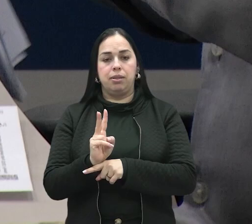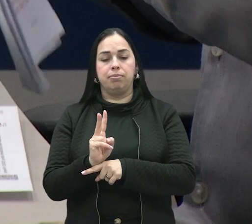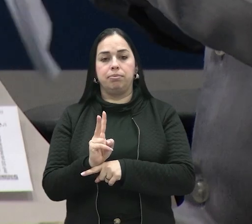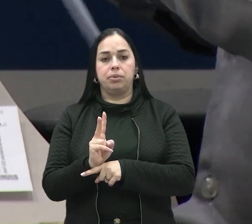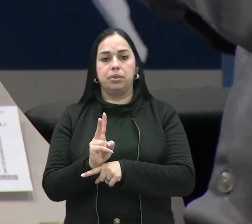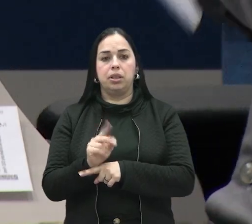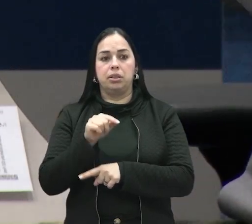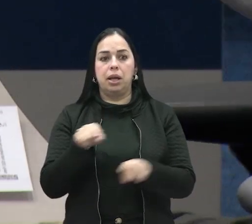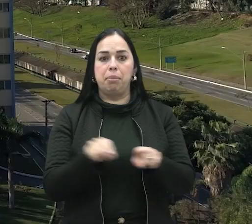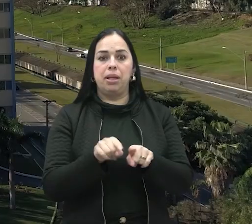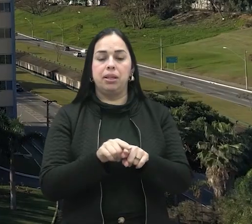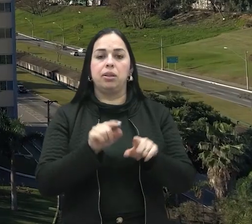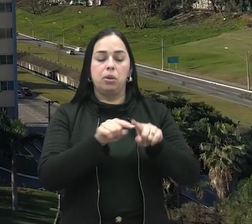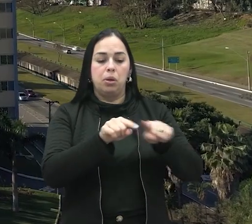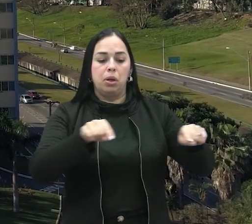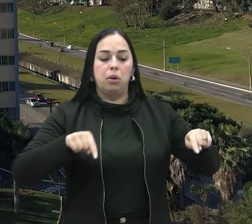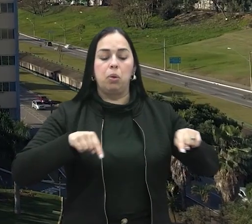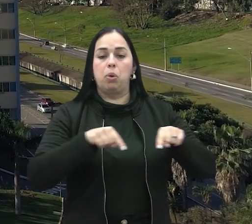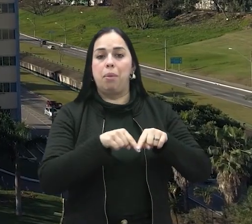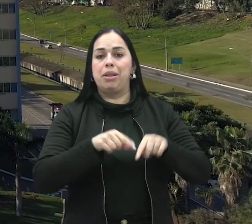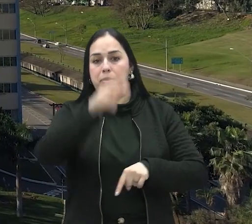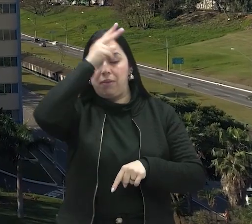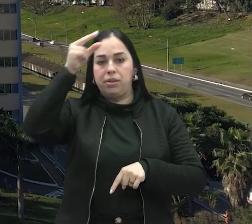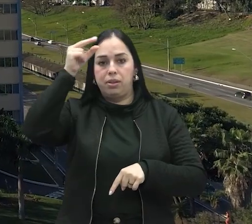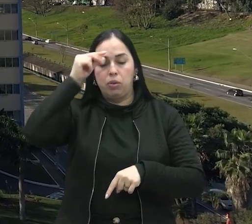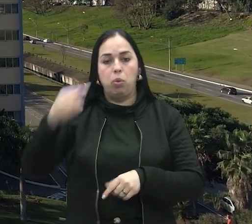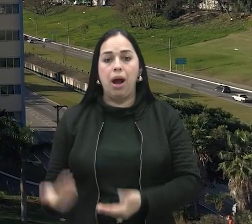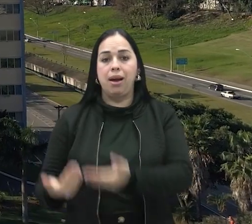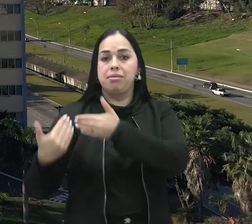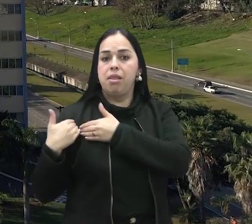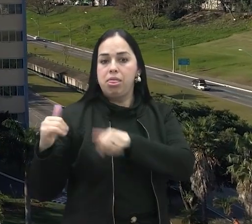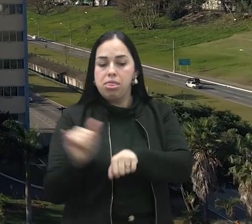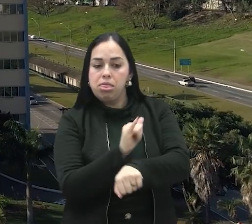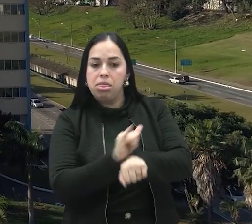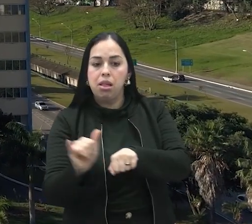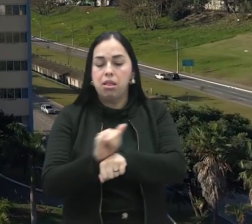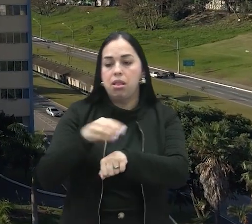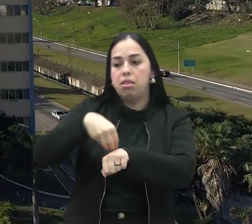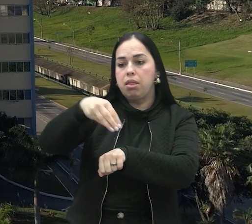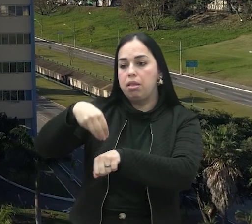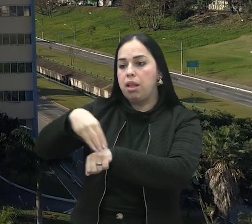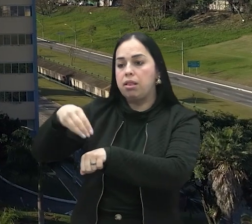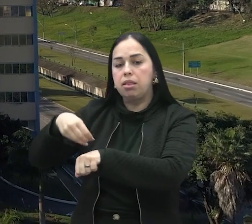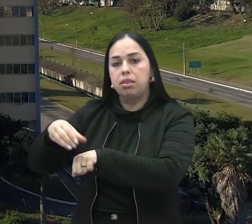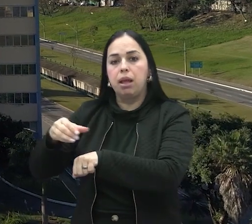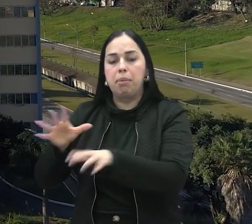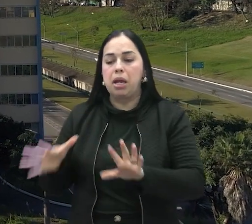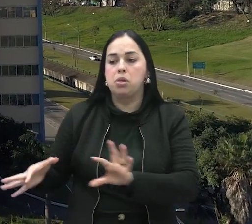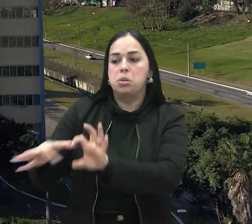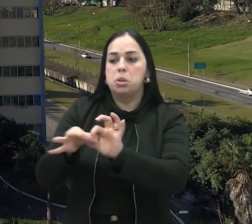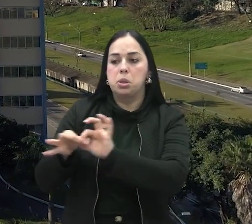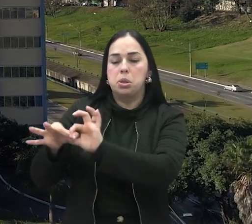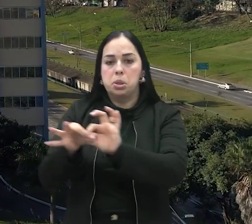o gabinete do prefeito, com o compromisso de direcionar a estratégia do governo, integrar as secretarias